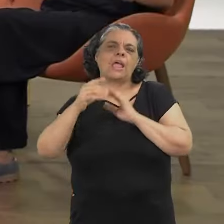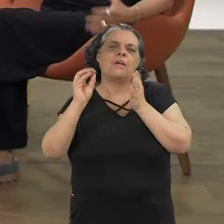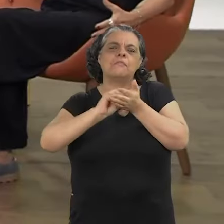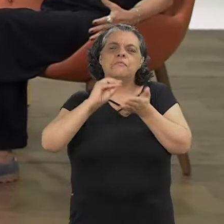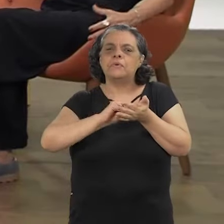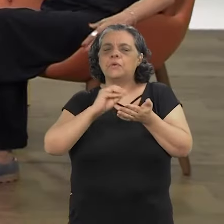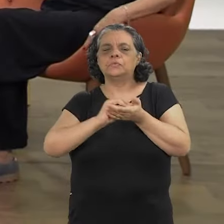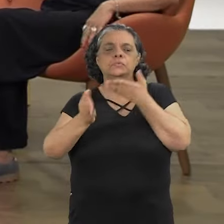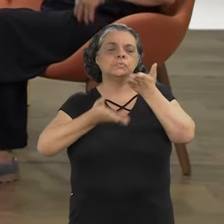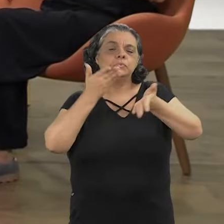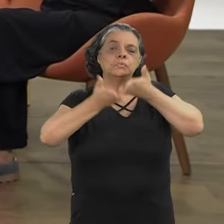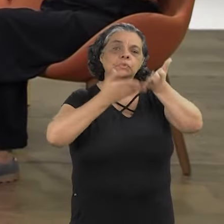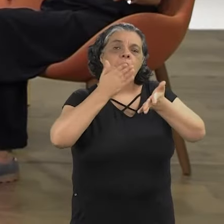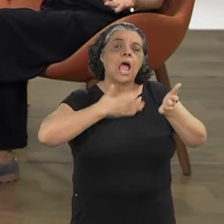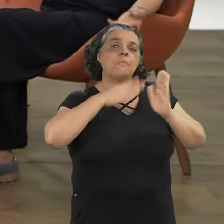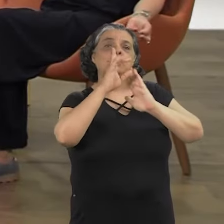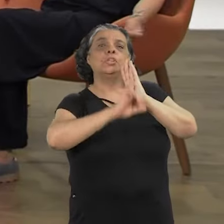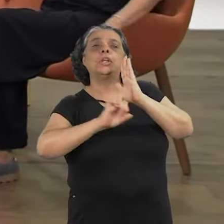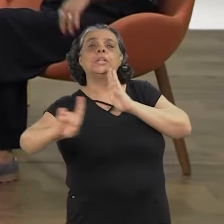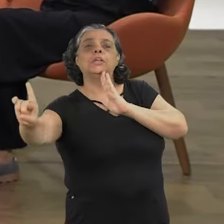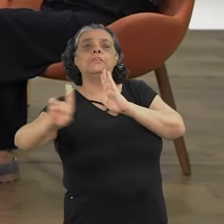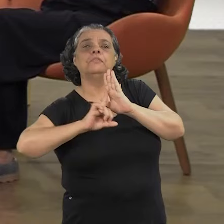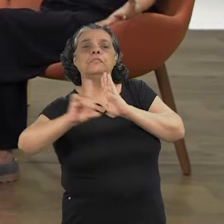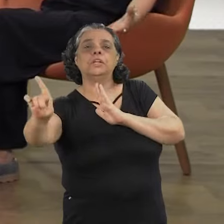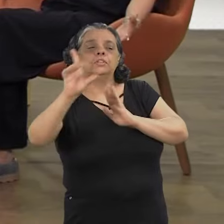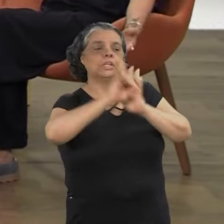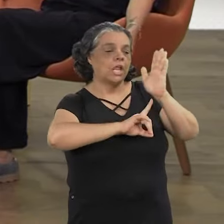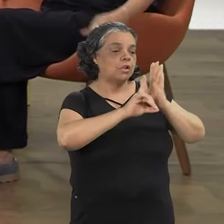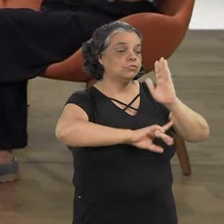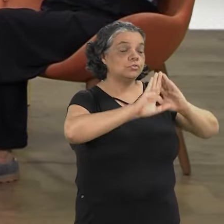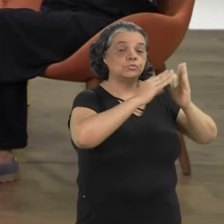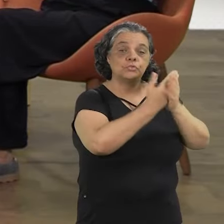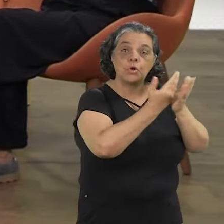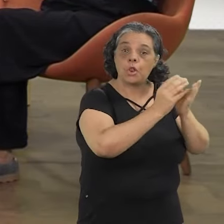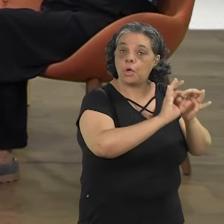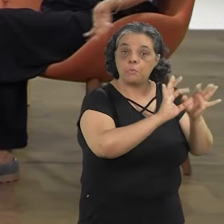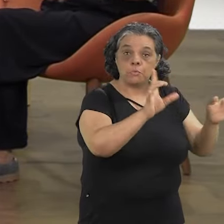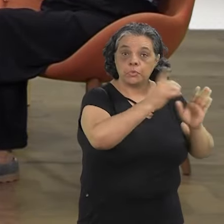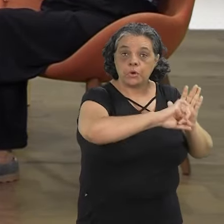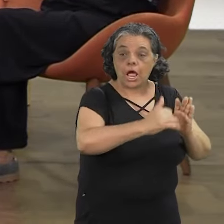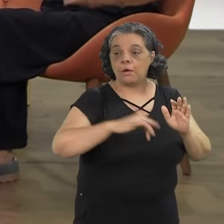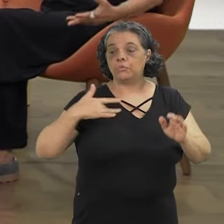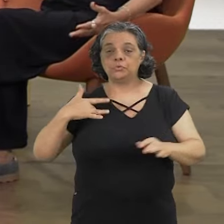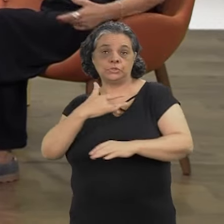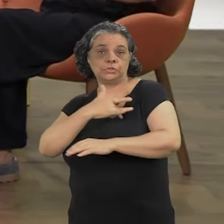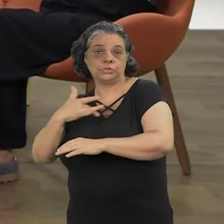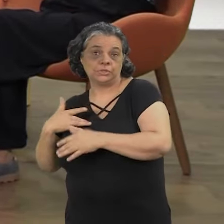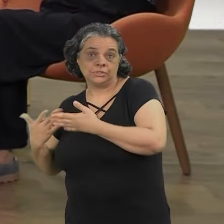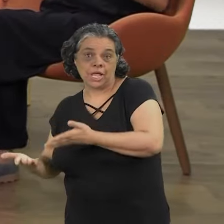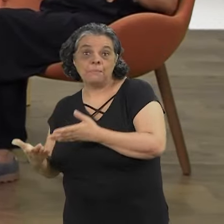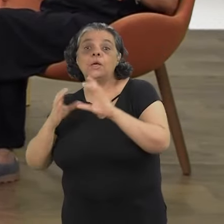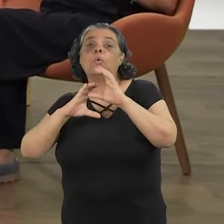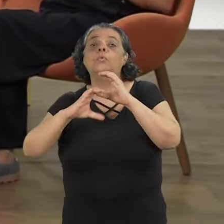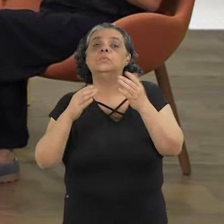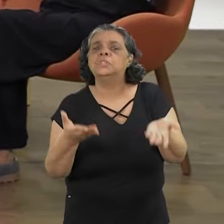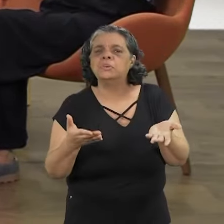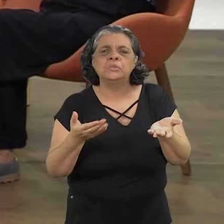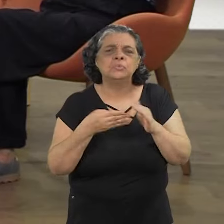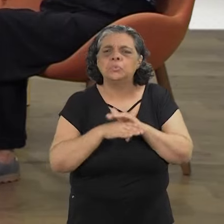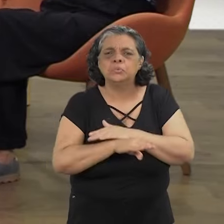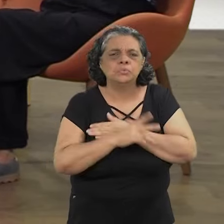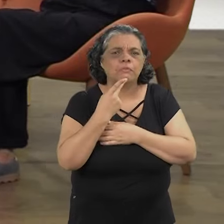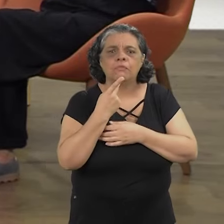negligenciado né a gente fala meu direito de ir e vir meu direito a uma escola pública de qualidade meu direito à saúde mas o direito à comunicação